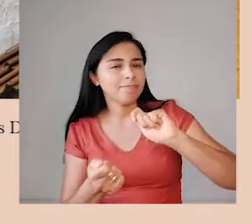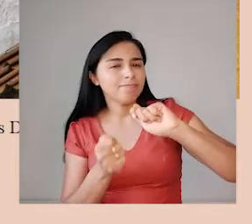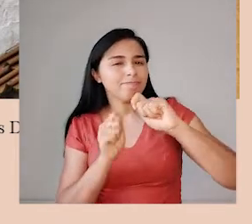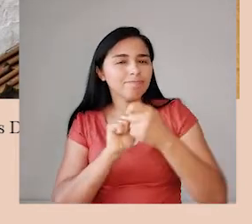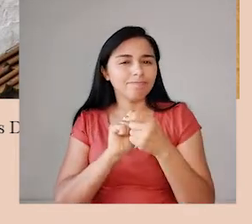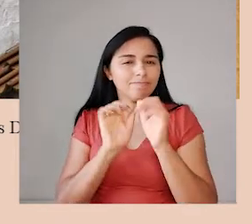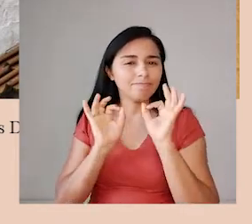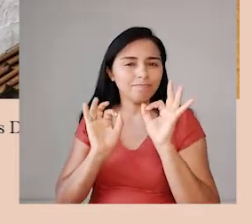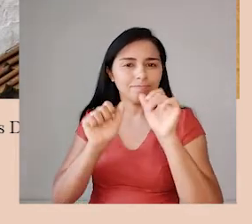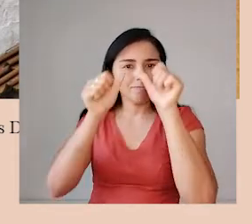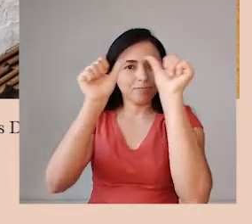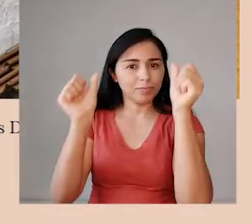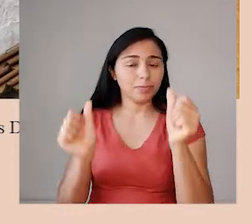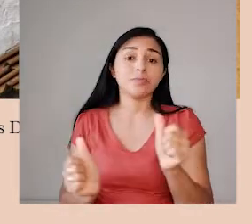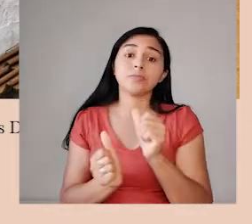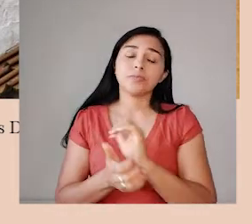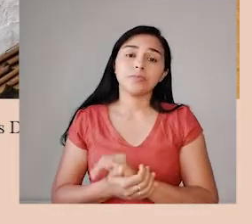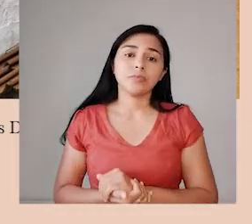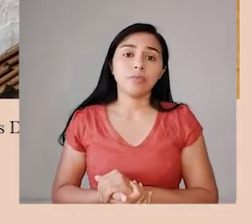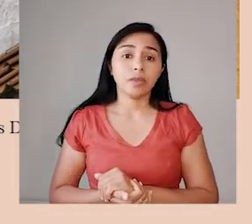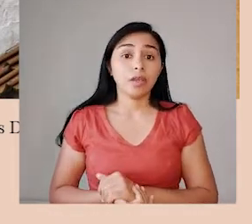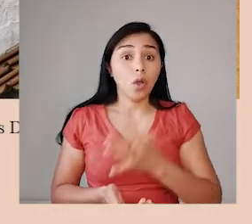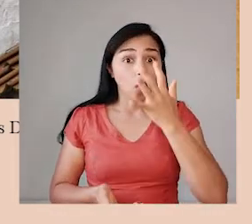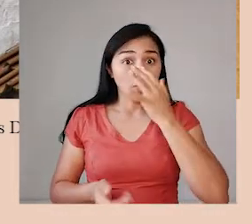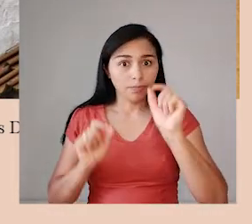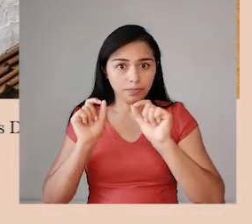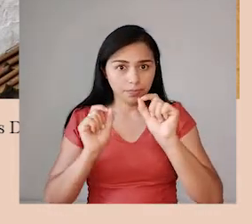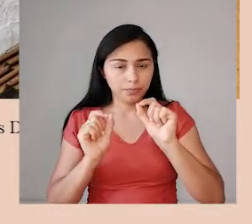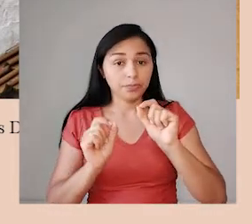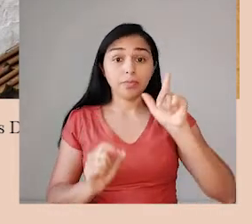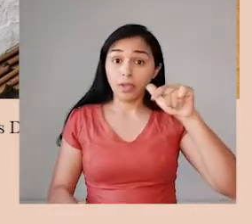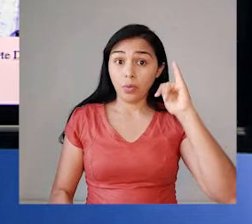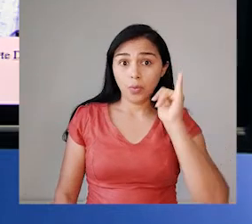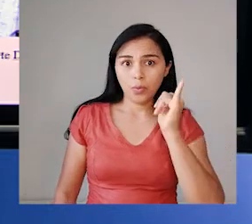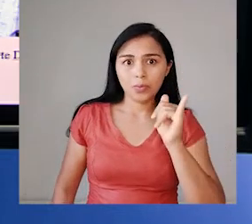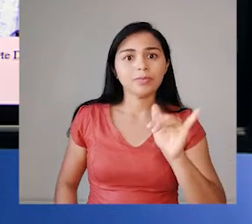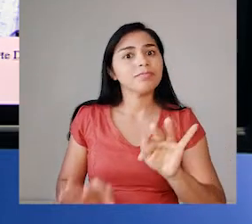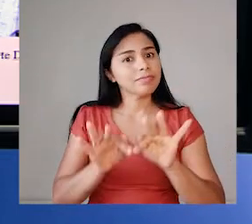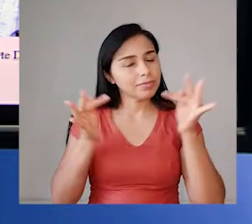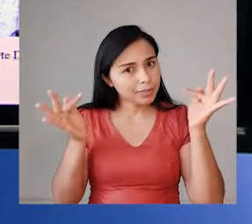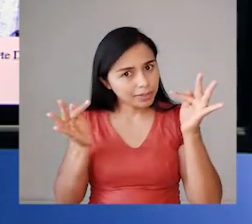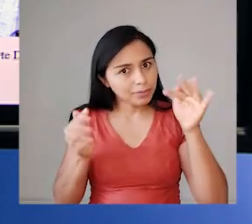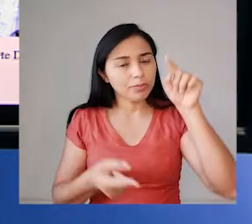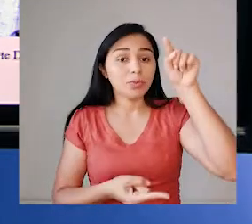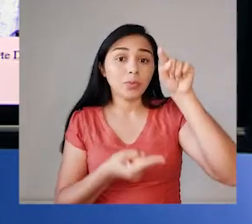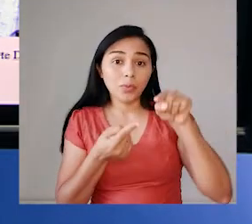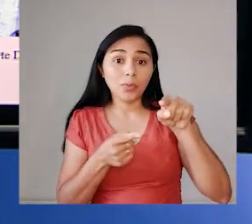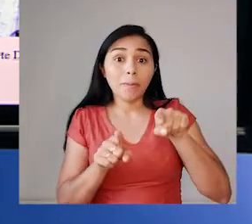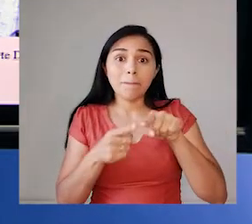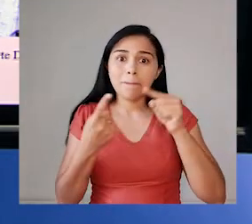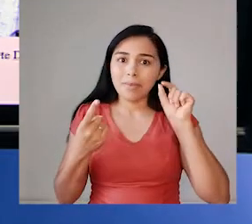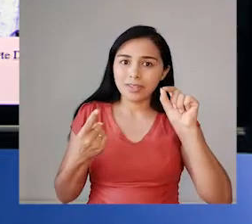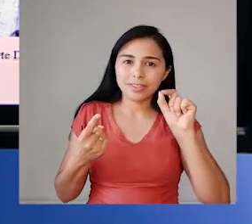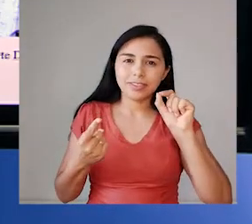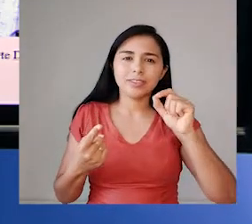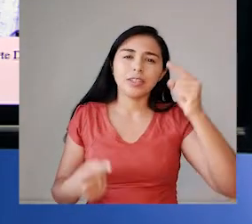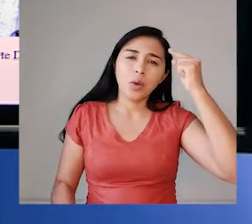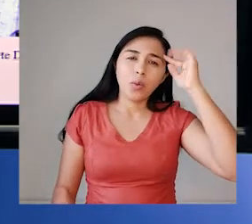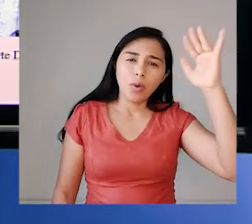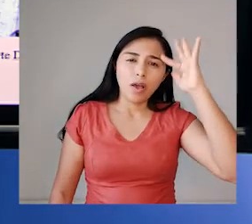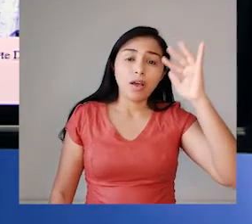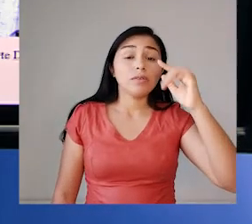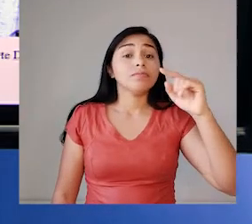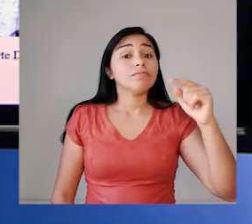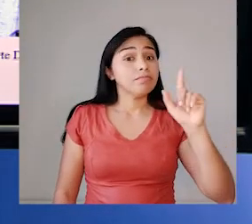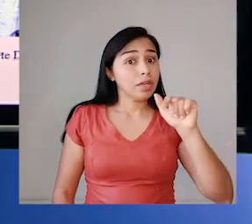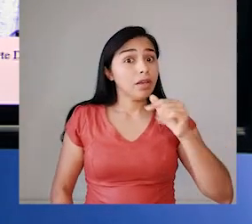assim, observa que é um conto simples, curto, porém muito sugestivo e muito crítico, que nos diz sobre